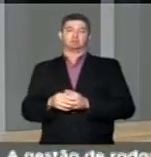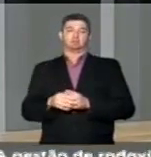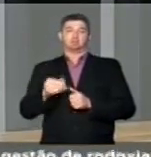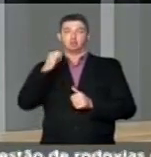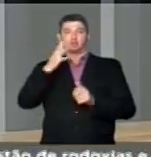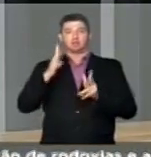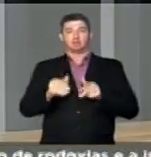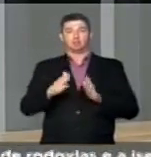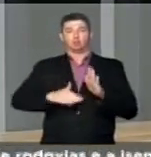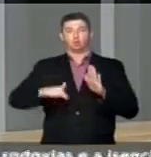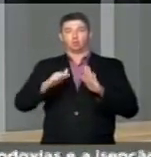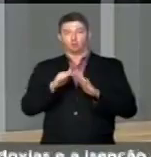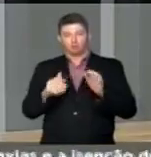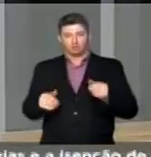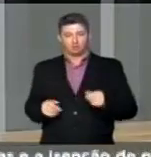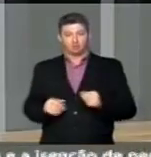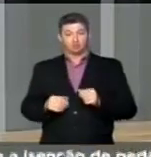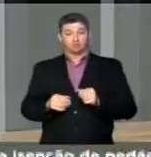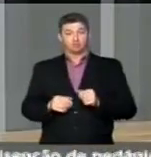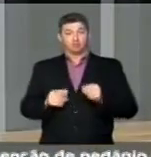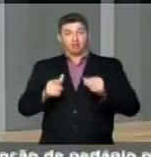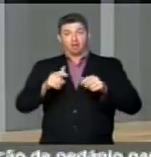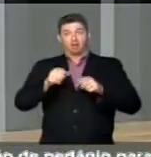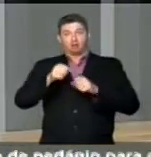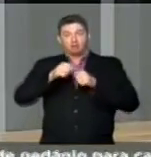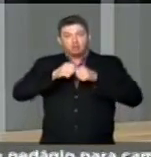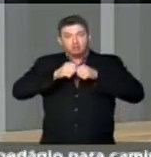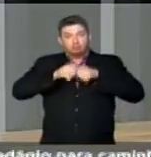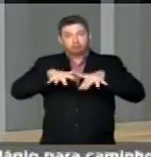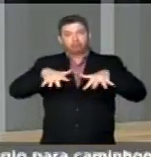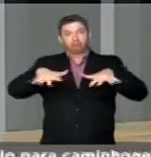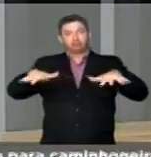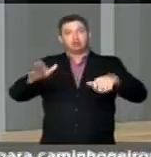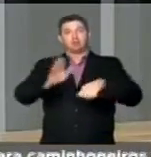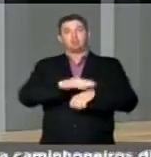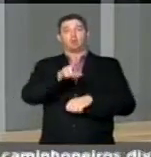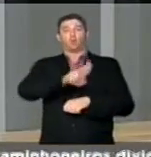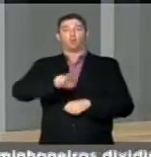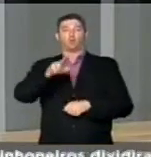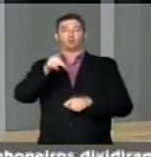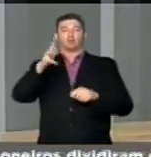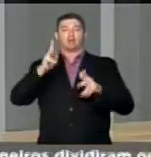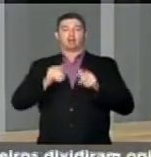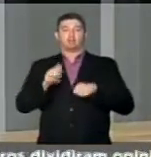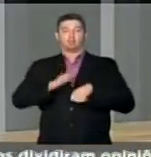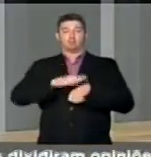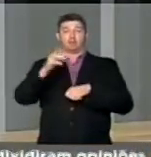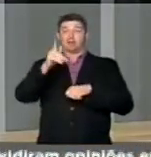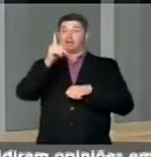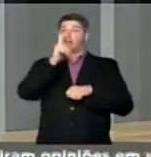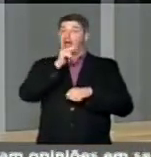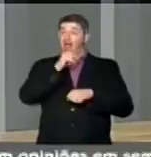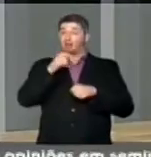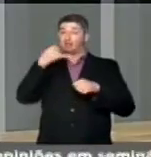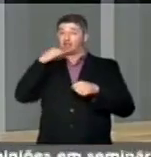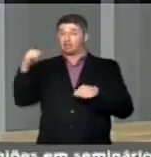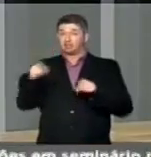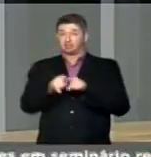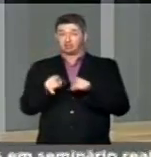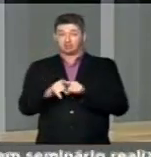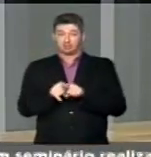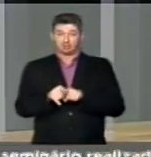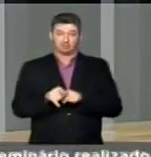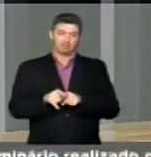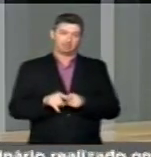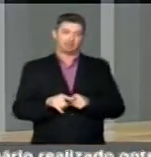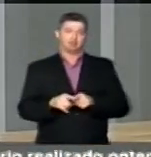energias renováveis. Expandir o uso de fontes renováveis, além da energia hídrica, na matriz